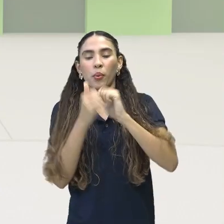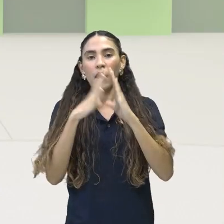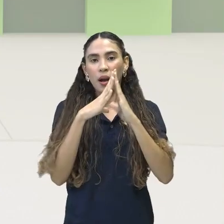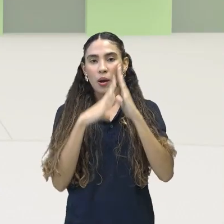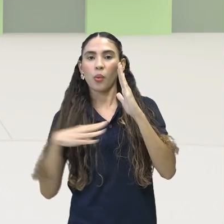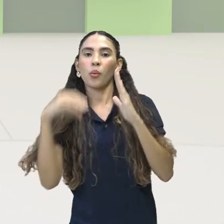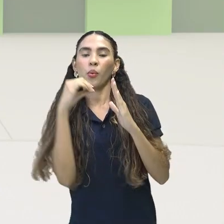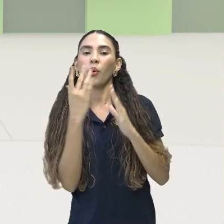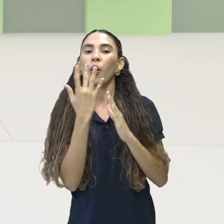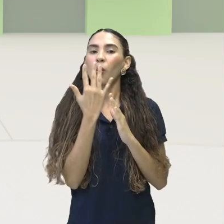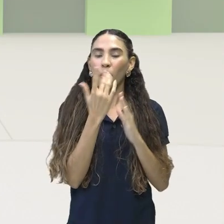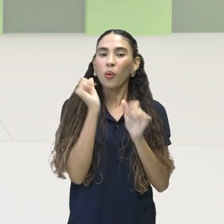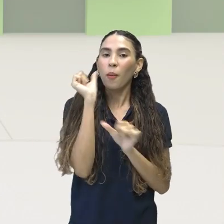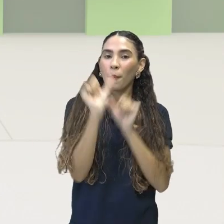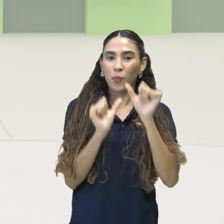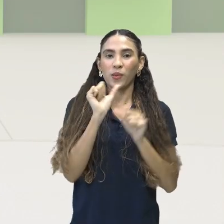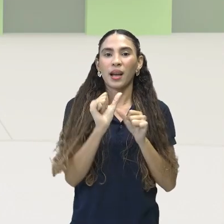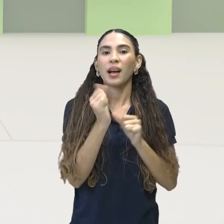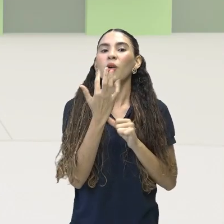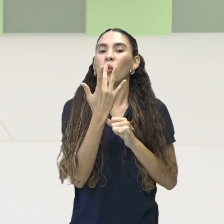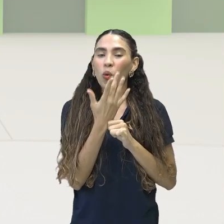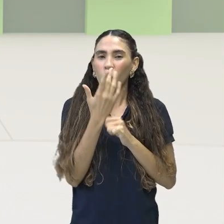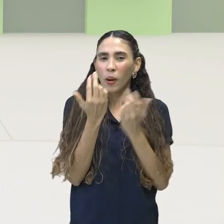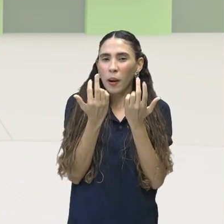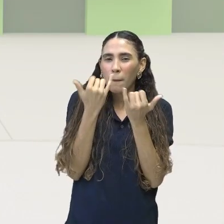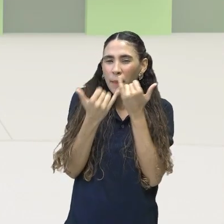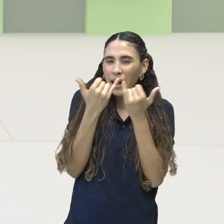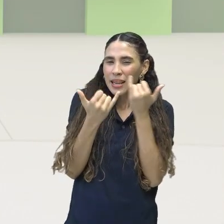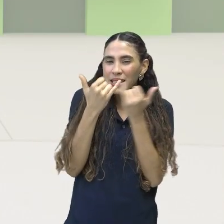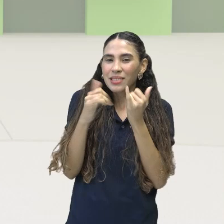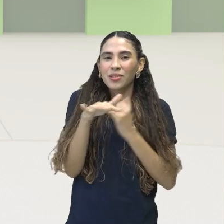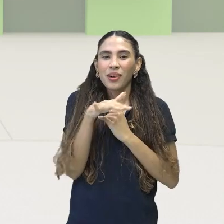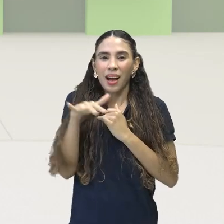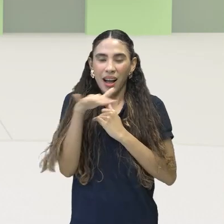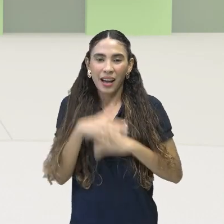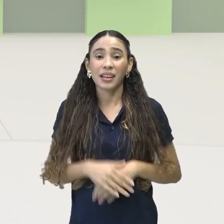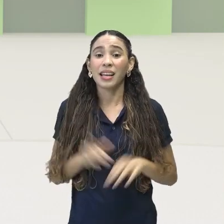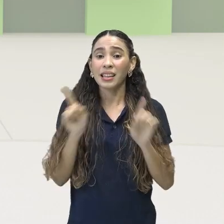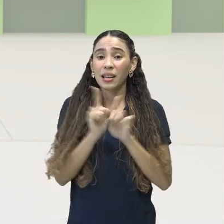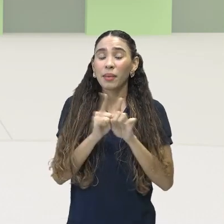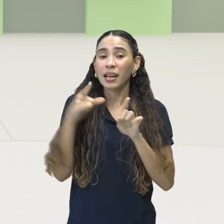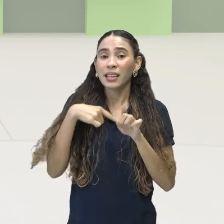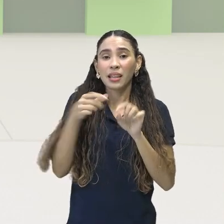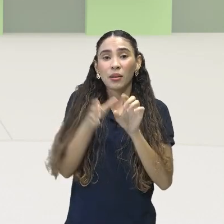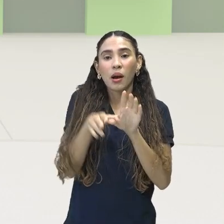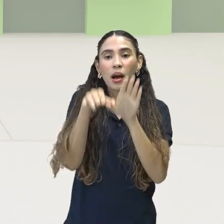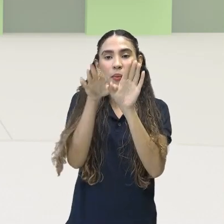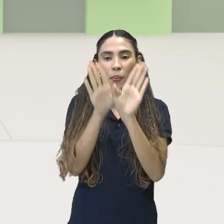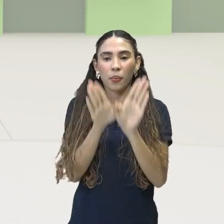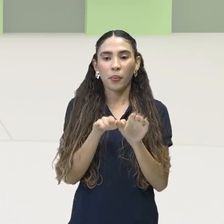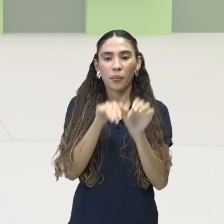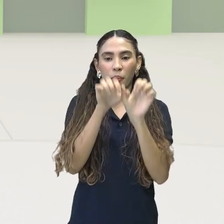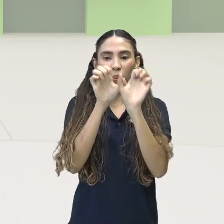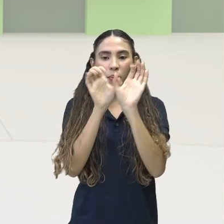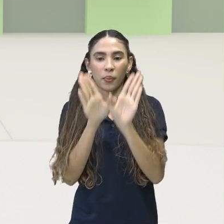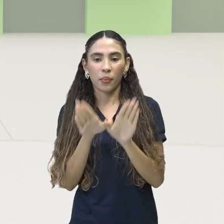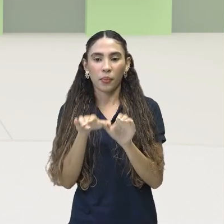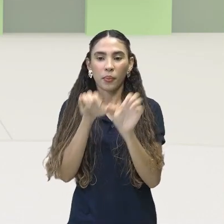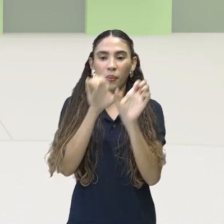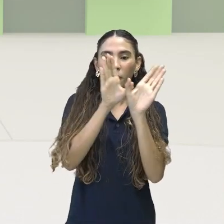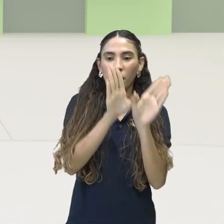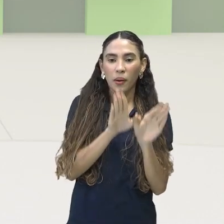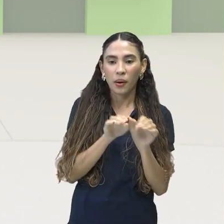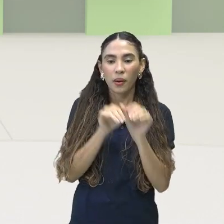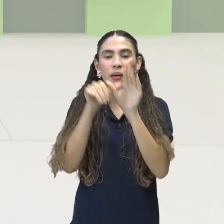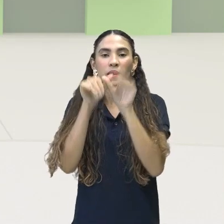cor. Ele vai mudar de cor, né, para ficar parecido com o ambiente. Temos também as aves aqui que estão sendo representadas